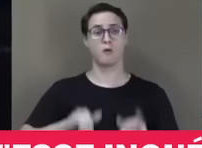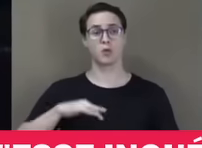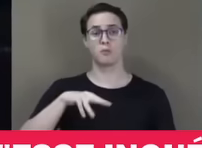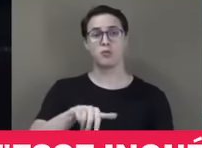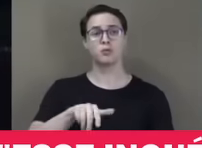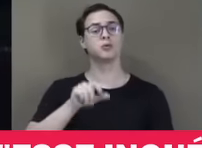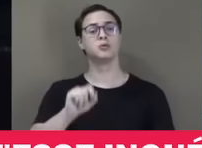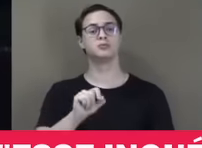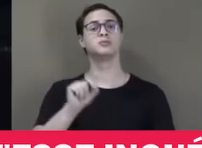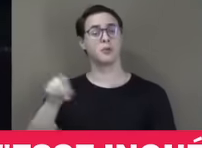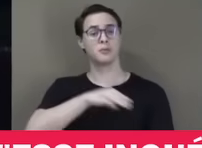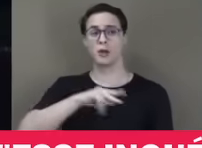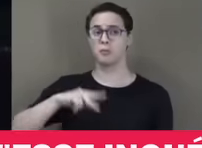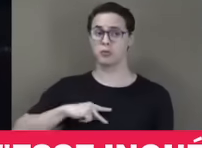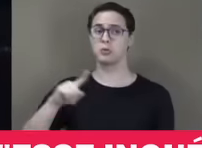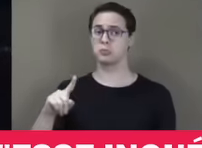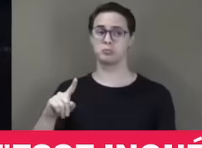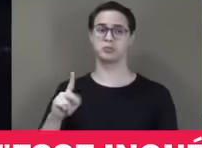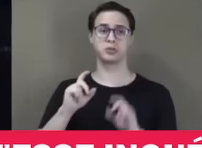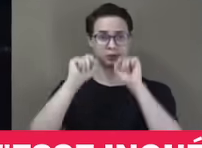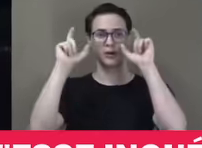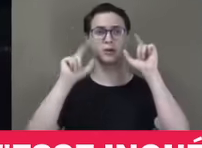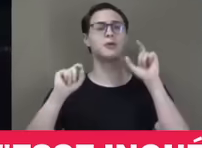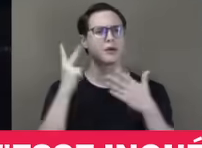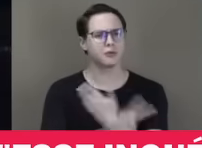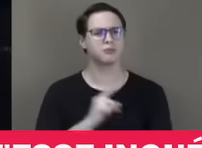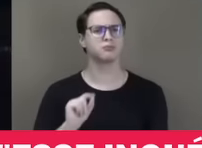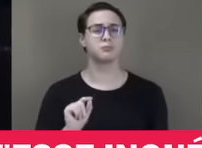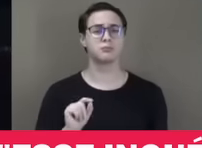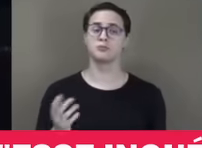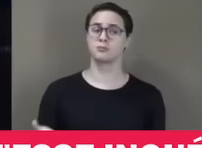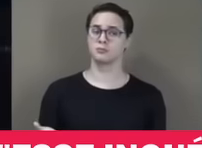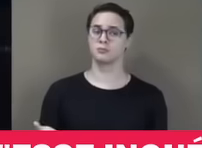foi apontada pelo Ministério Público. E o que aconteceu, senador Plínio?